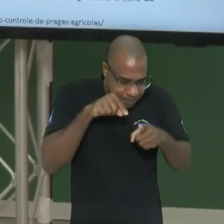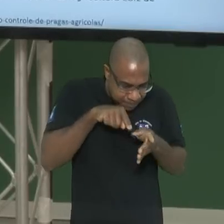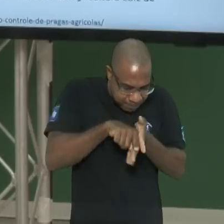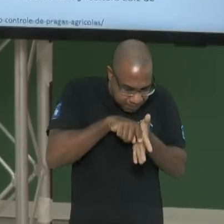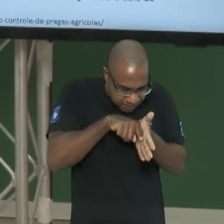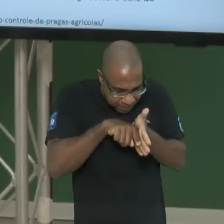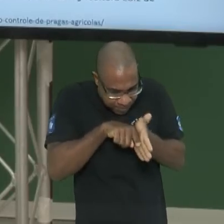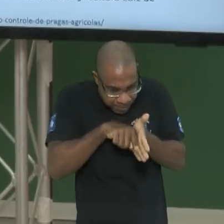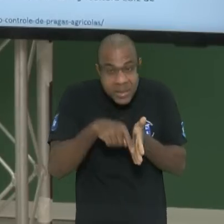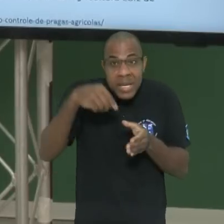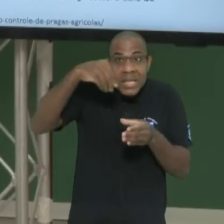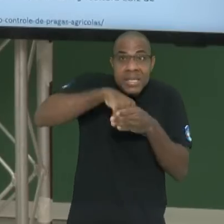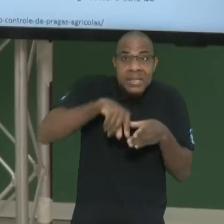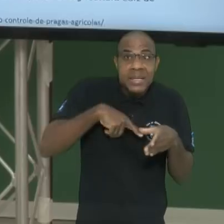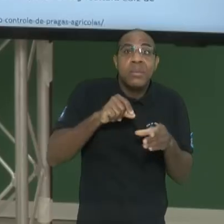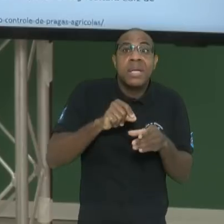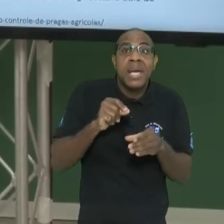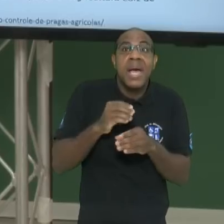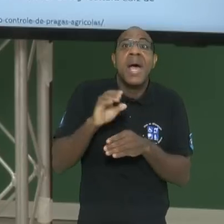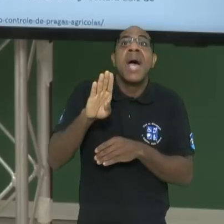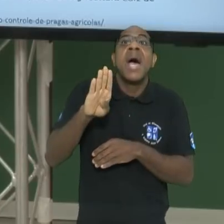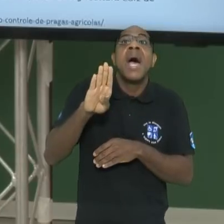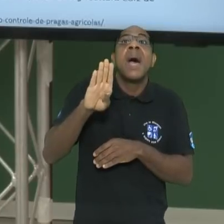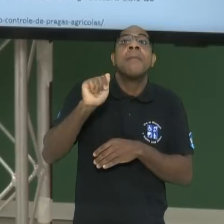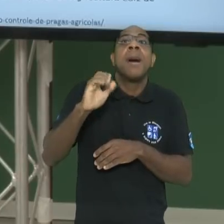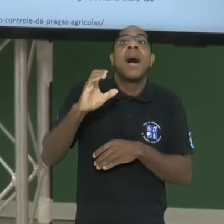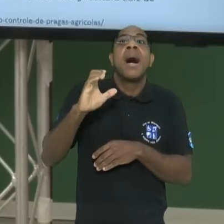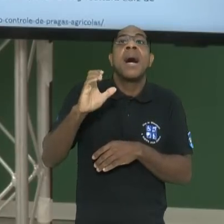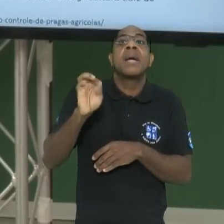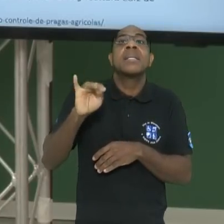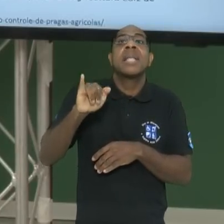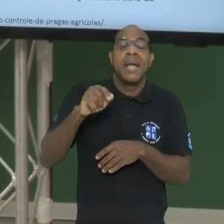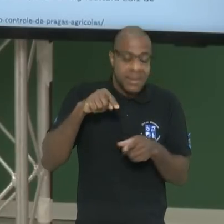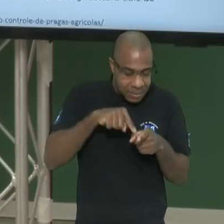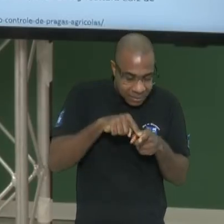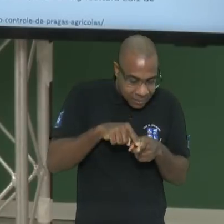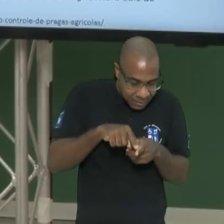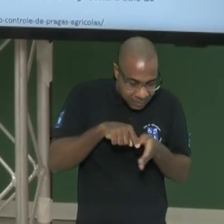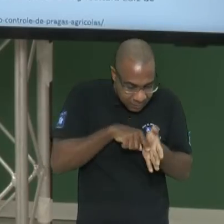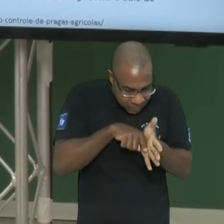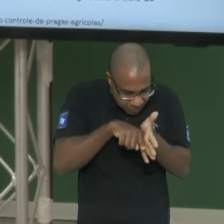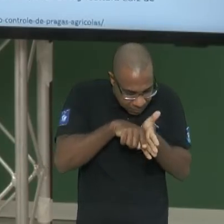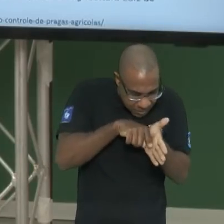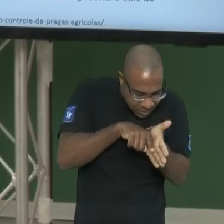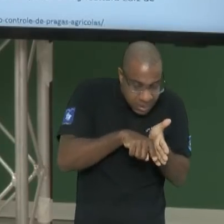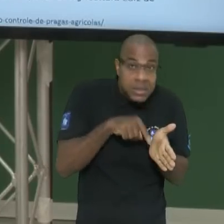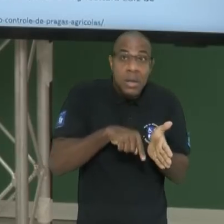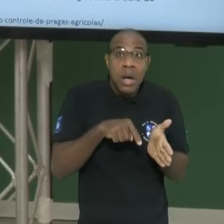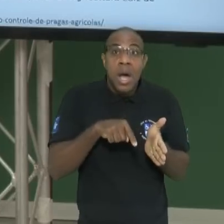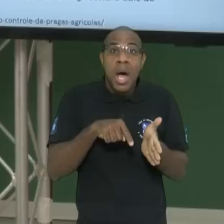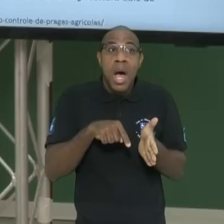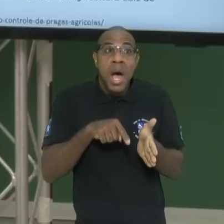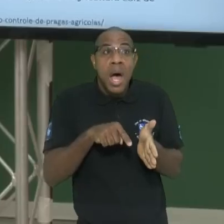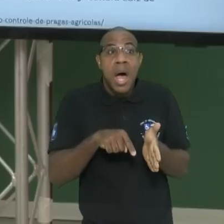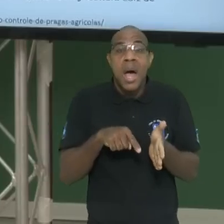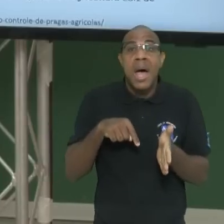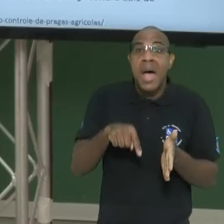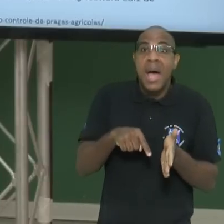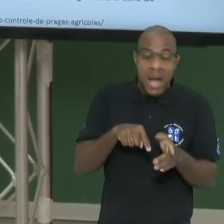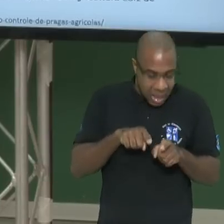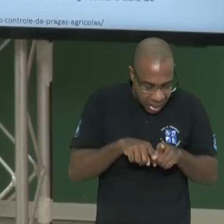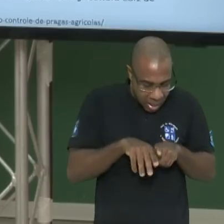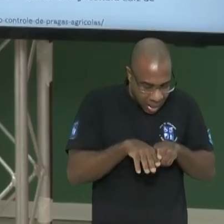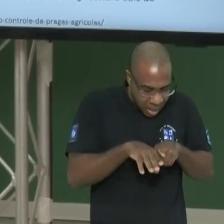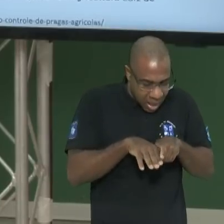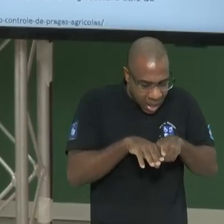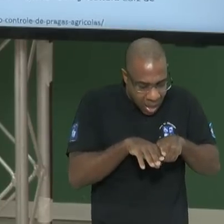ela degradava o inseticida e não deixava a lagarta morrer. Se a lagarta não morria, ela continuava comendo a plantação.